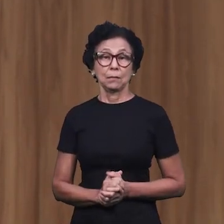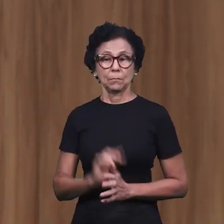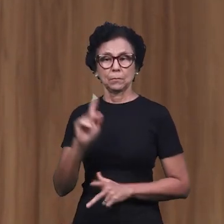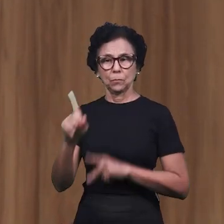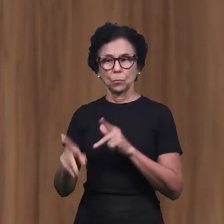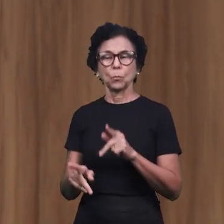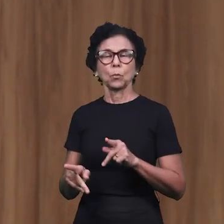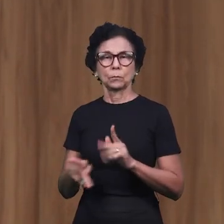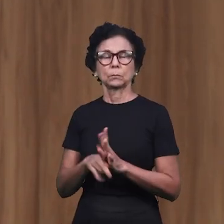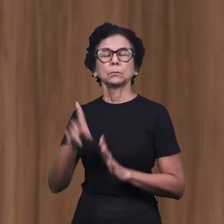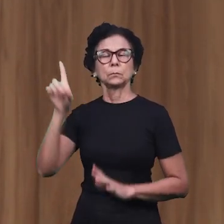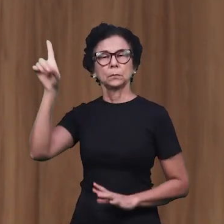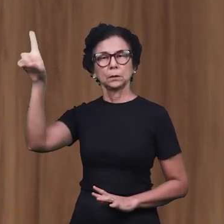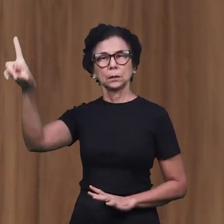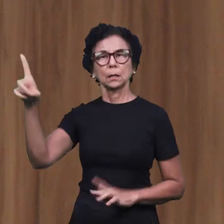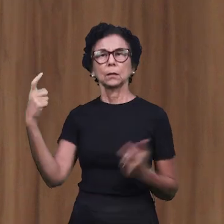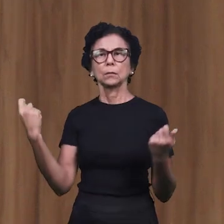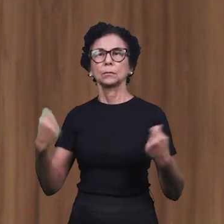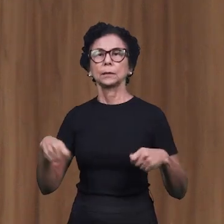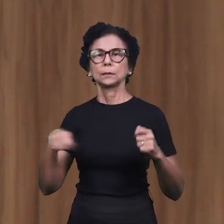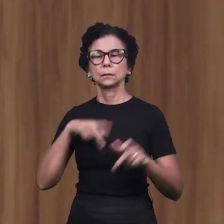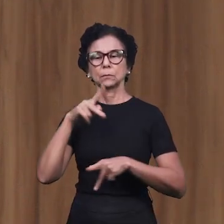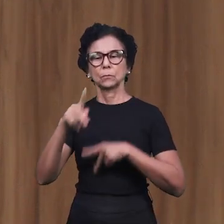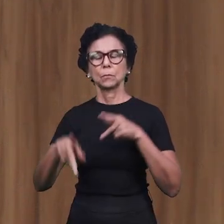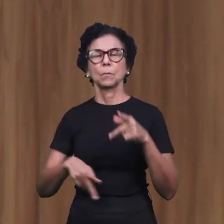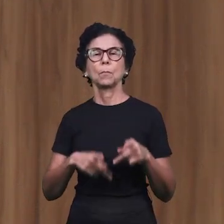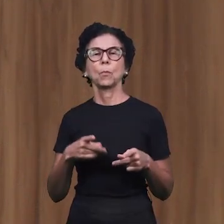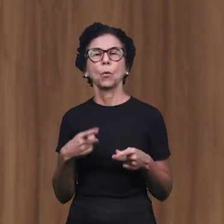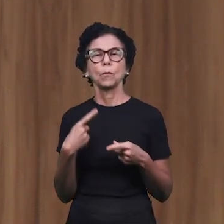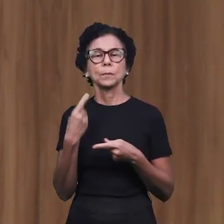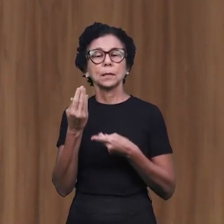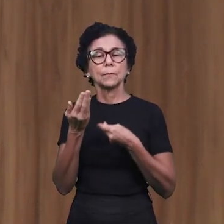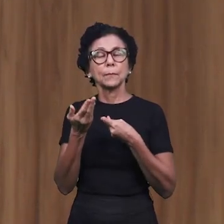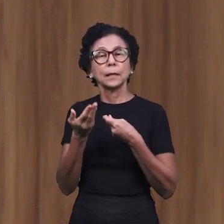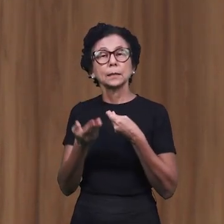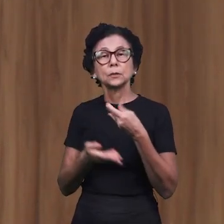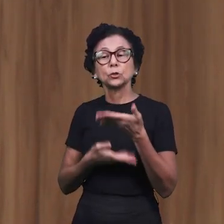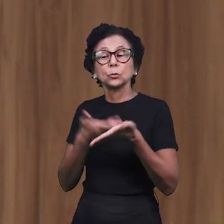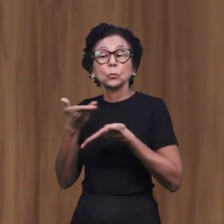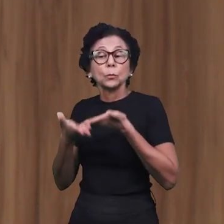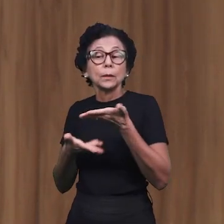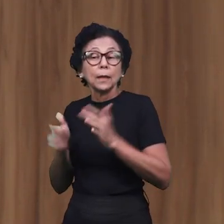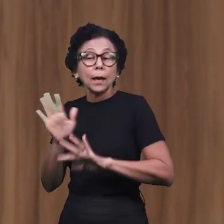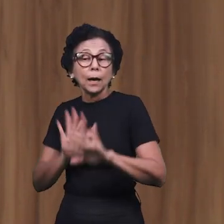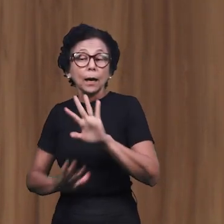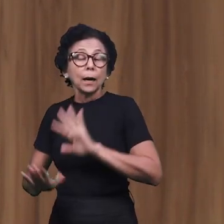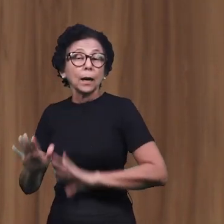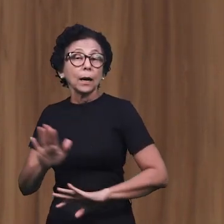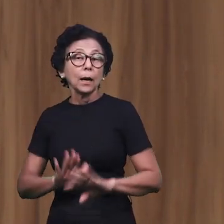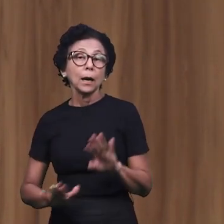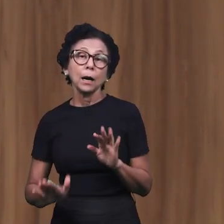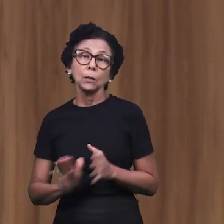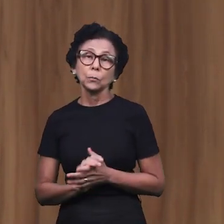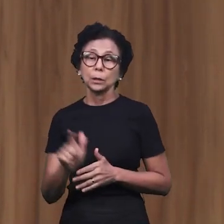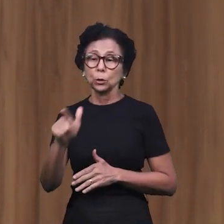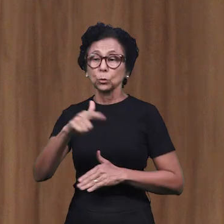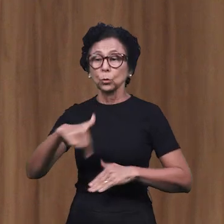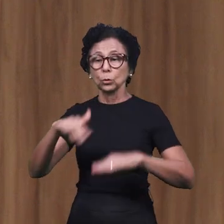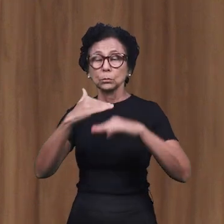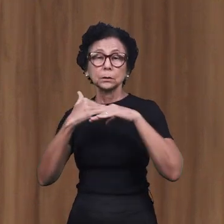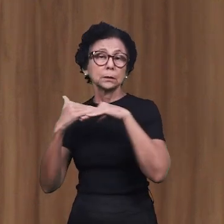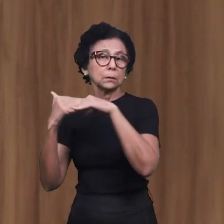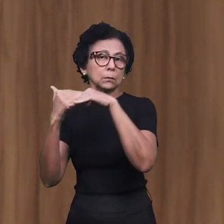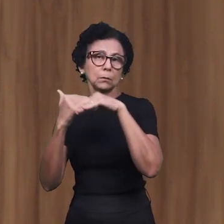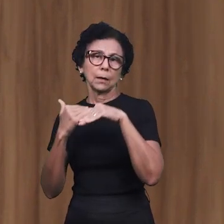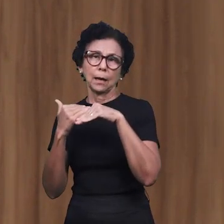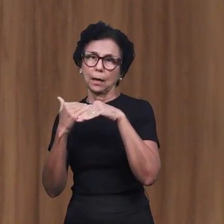visto com um pouco mais de zelo, porque o Senhor não queria que um irmão fosse diferente do outro, se